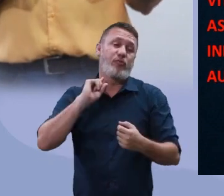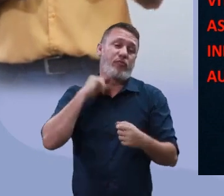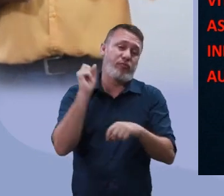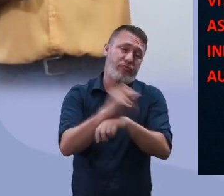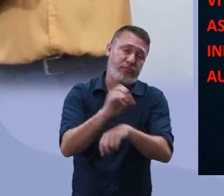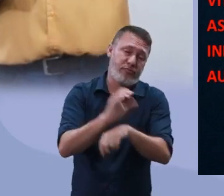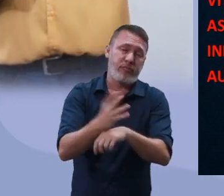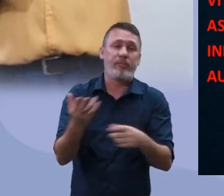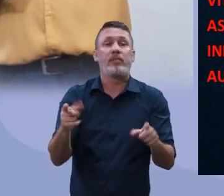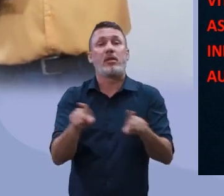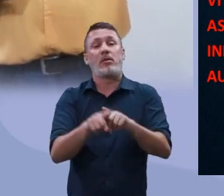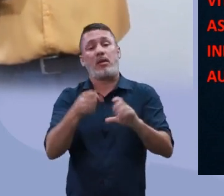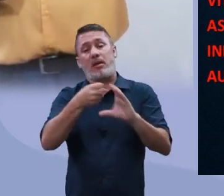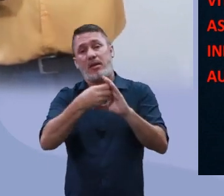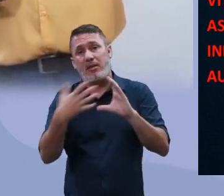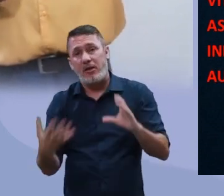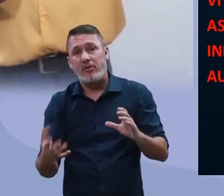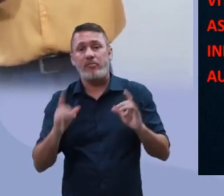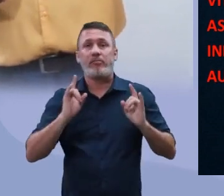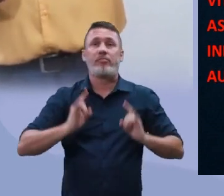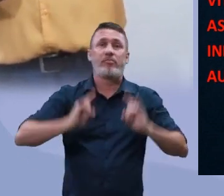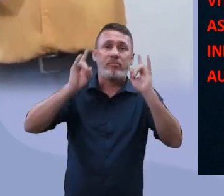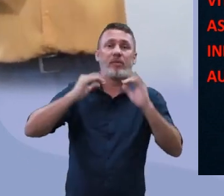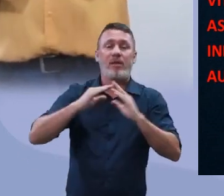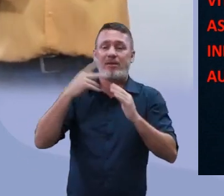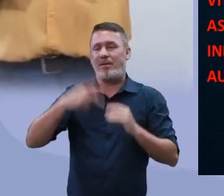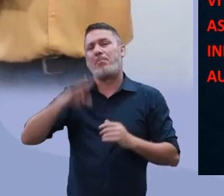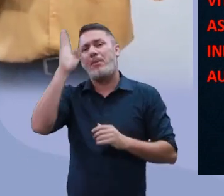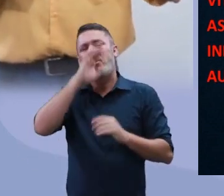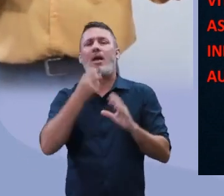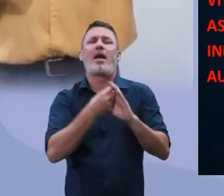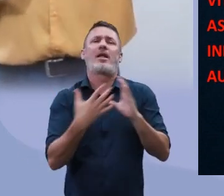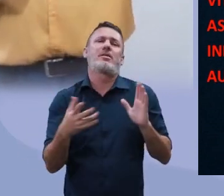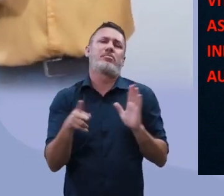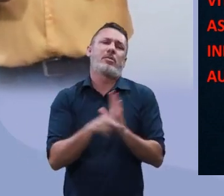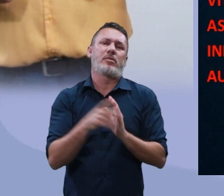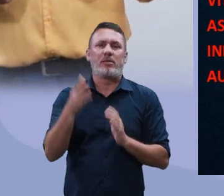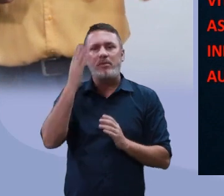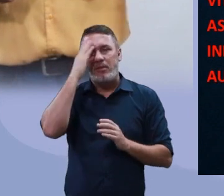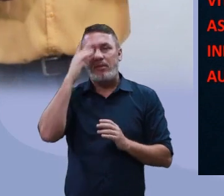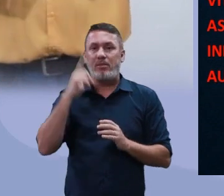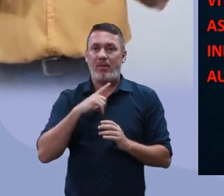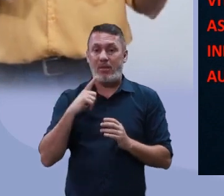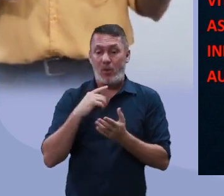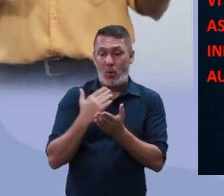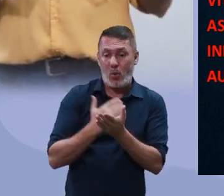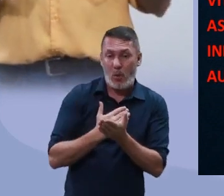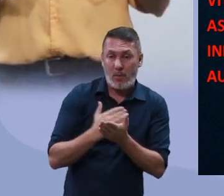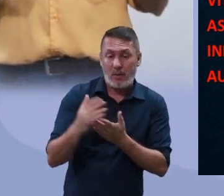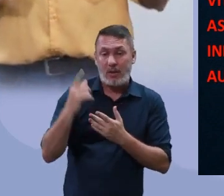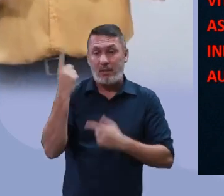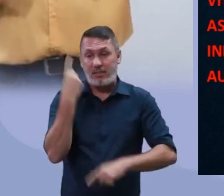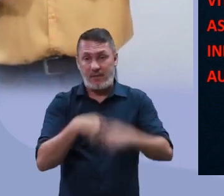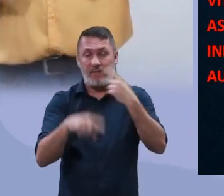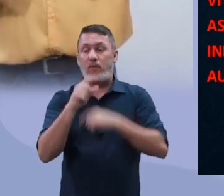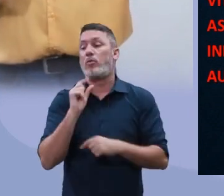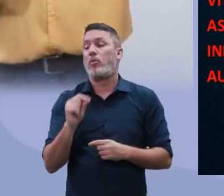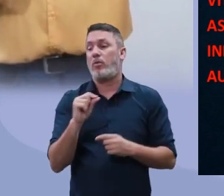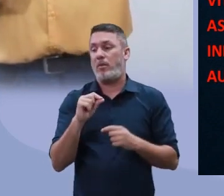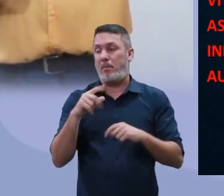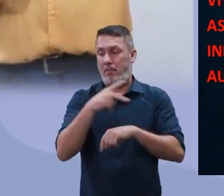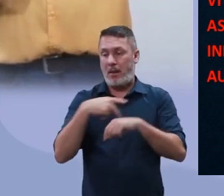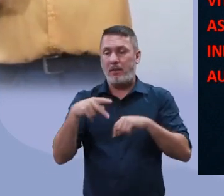vamos ter uma característica da urbanização do nosso Brasil, assim como dos países emergentes na atualidade, que